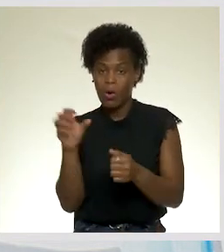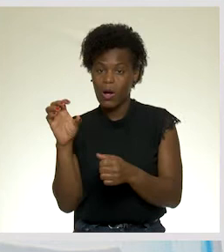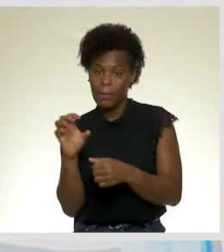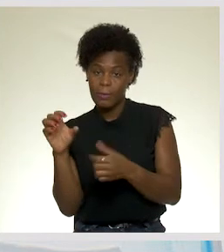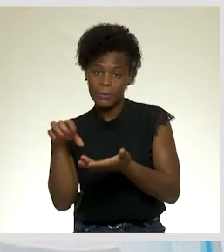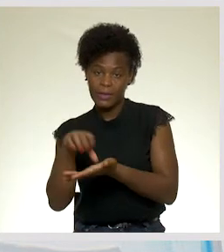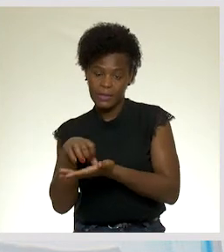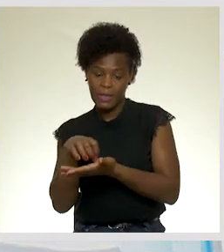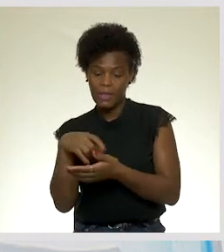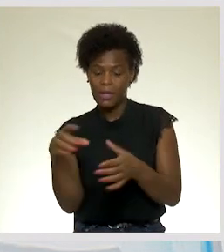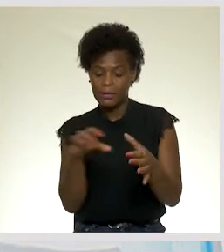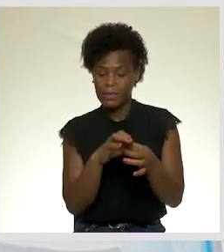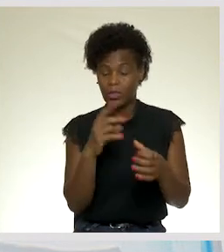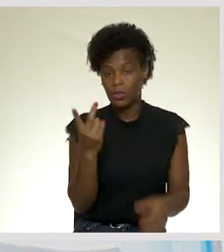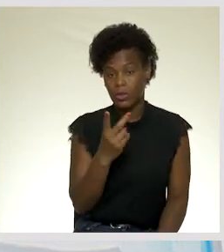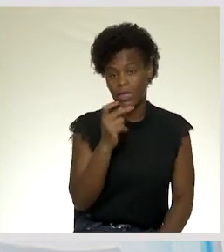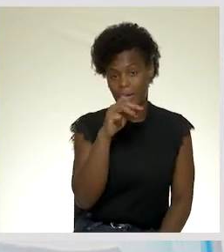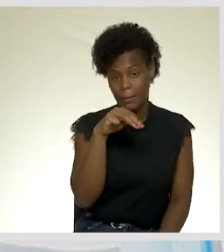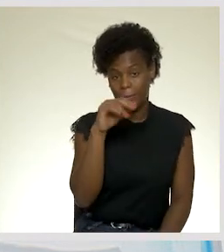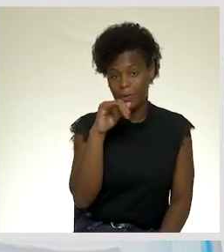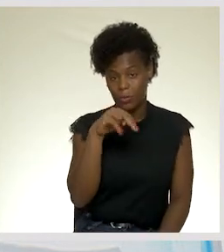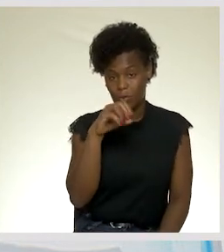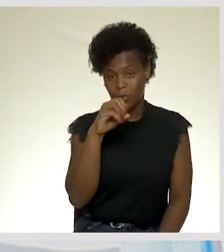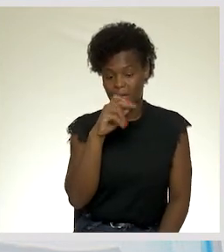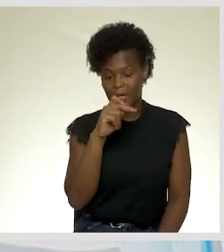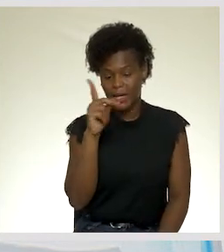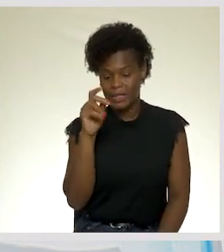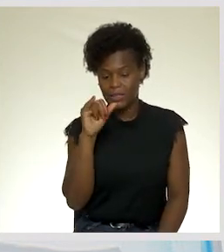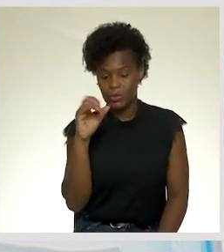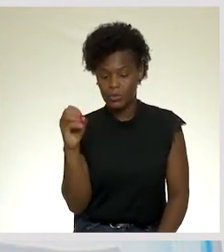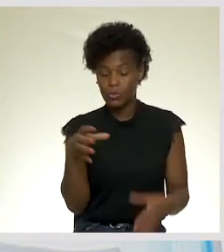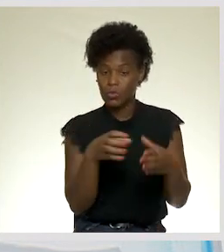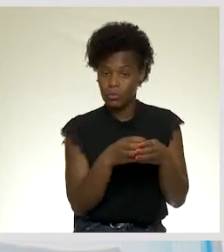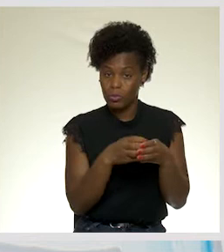dá entre dois aminoácidos é uma ligação que se estabelece entre o grupo carboxilo